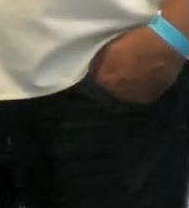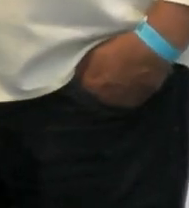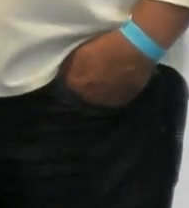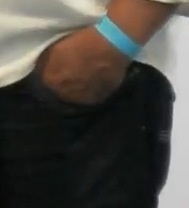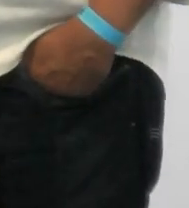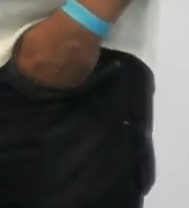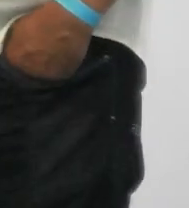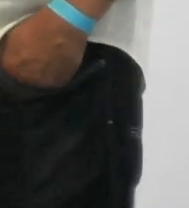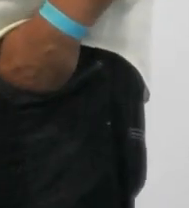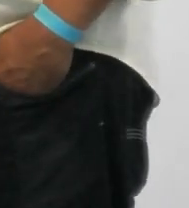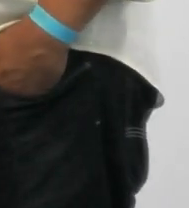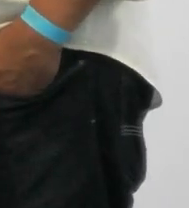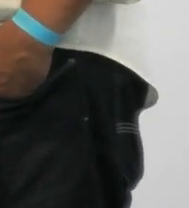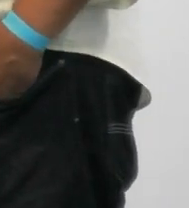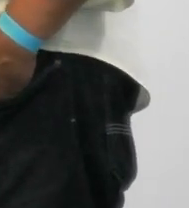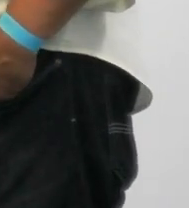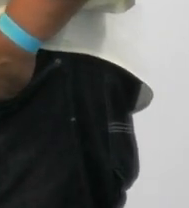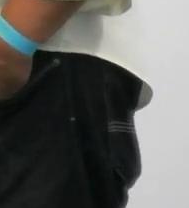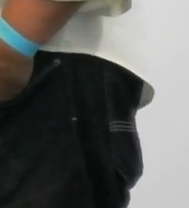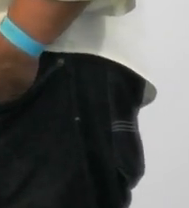ecoterapia micoterapia